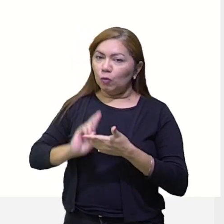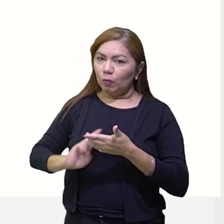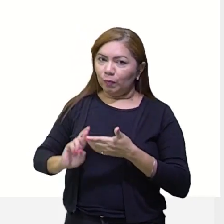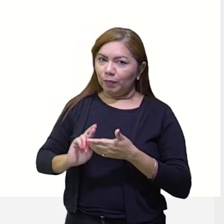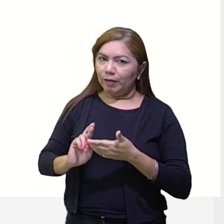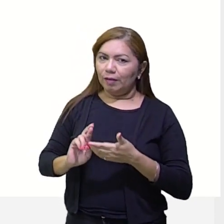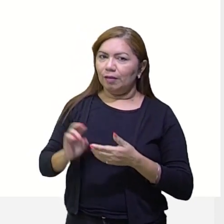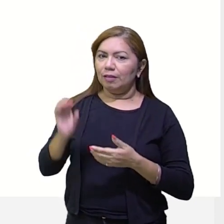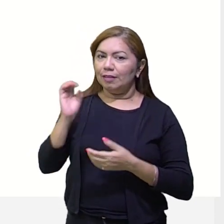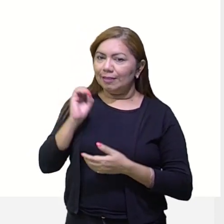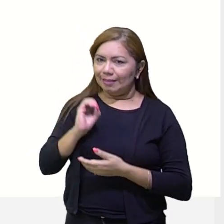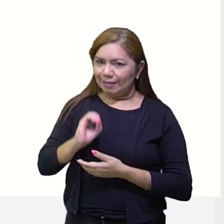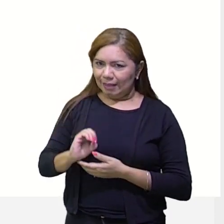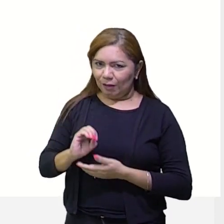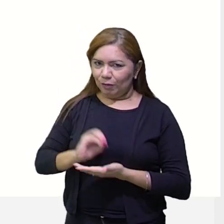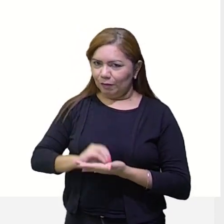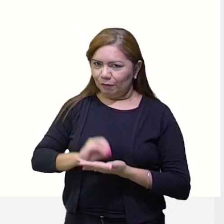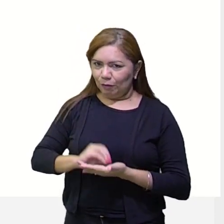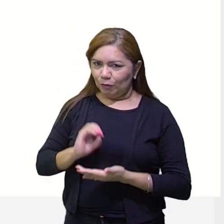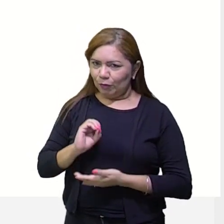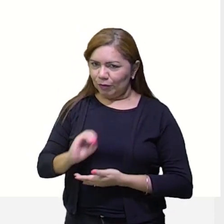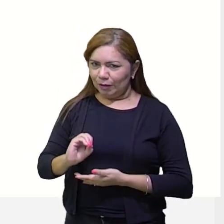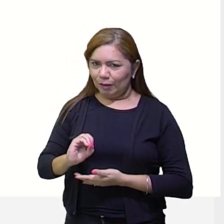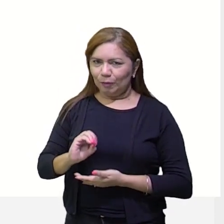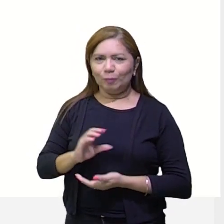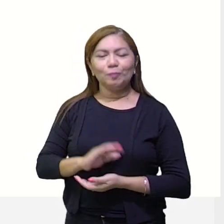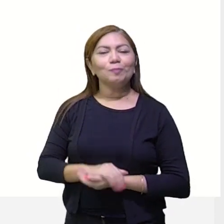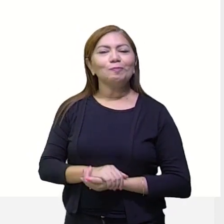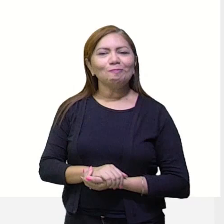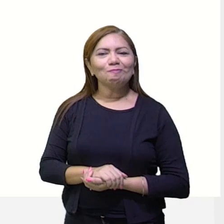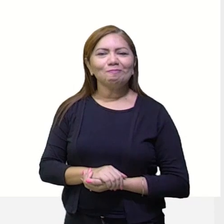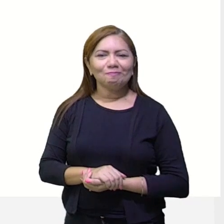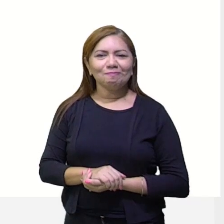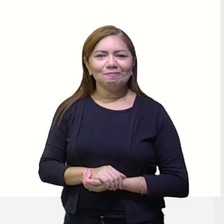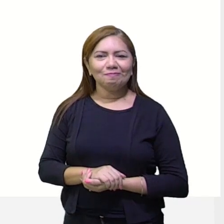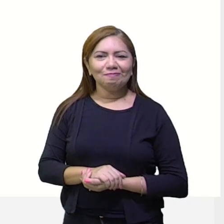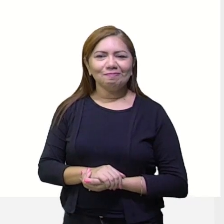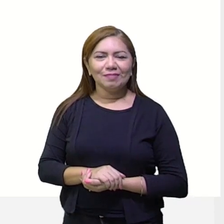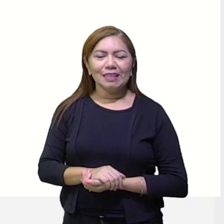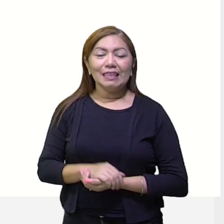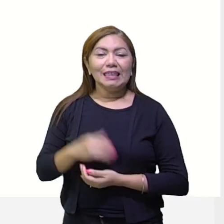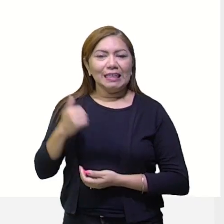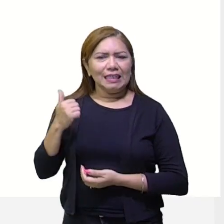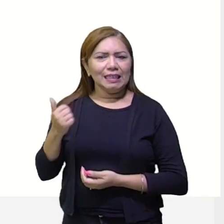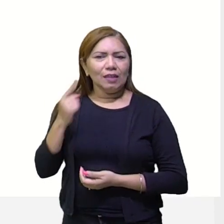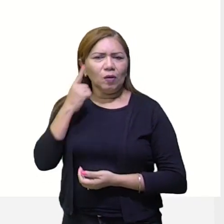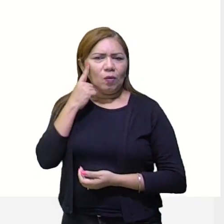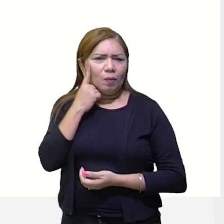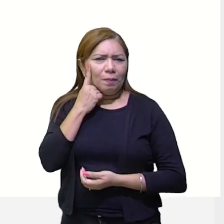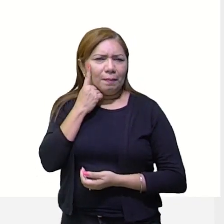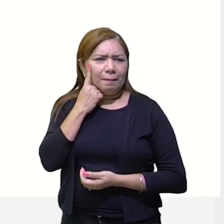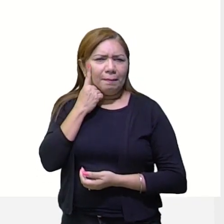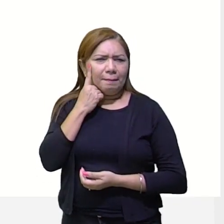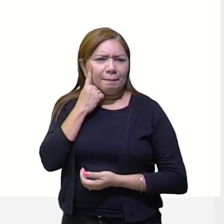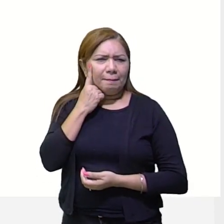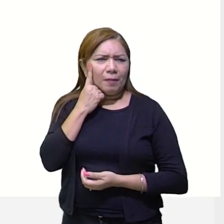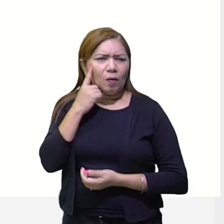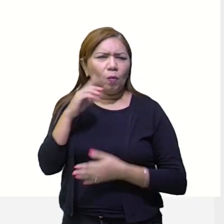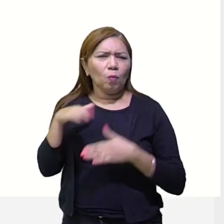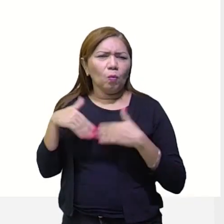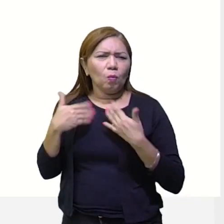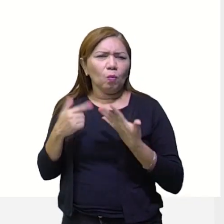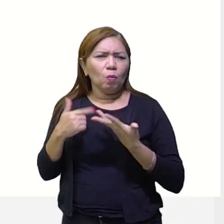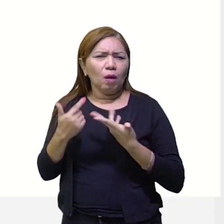por exemplo, seja 0. Estamos trabalhando com divisões com 0. E aí eu pergunto, qual é meu dividendo?